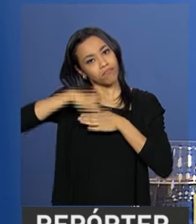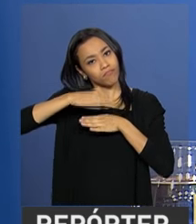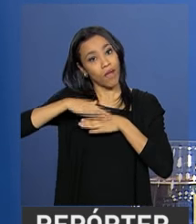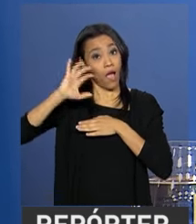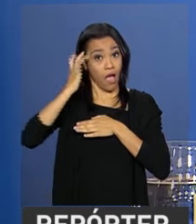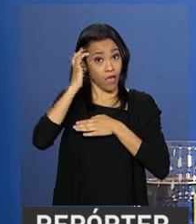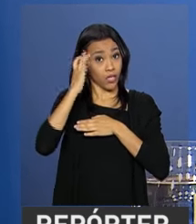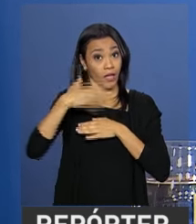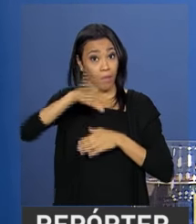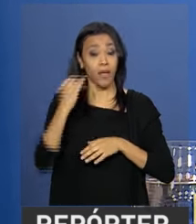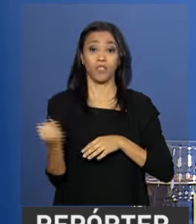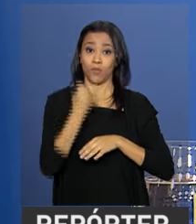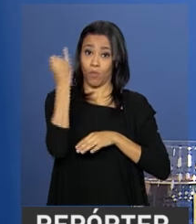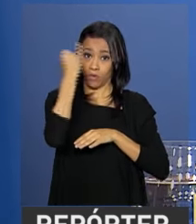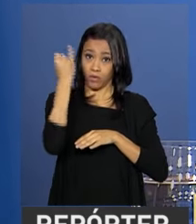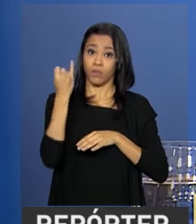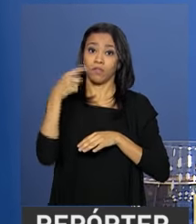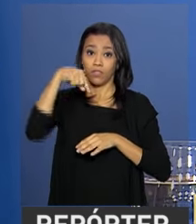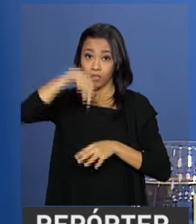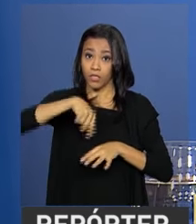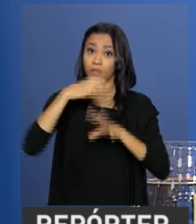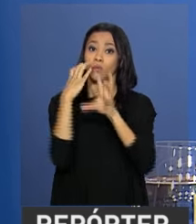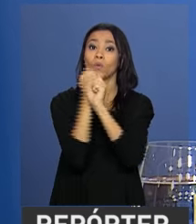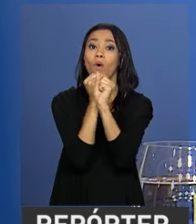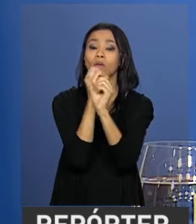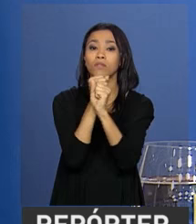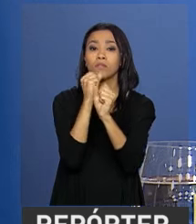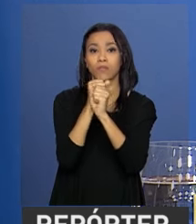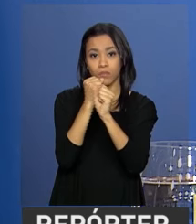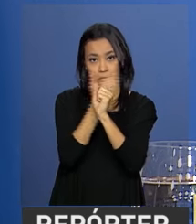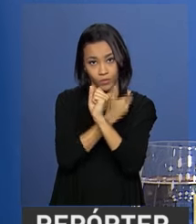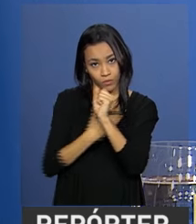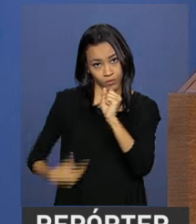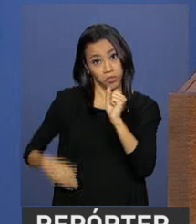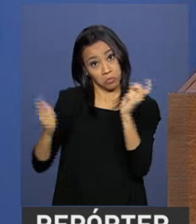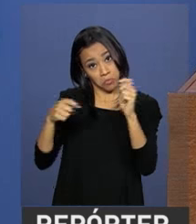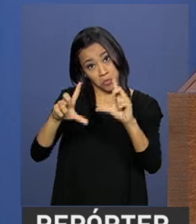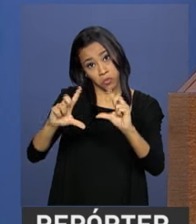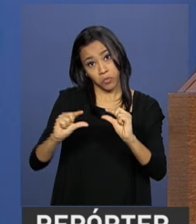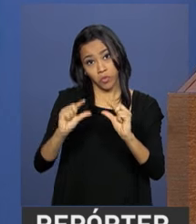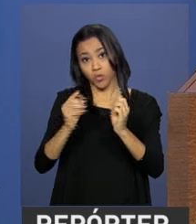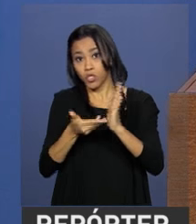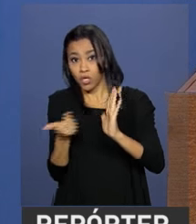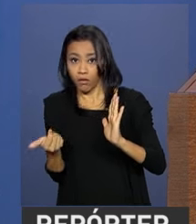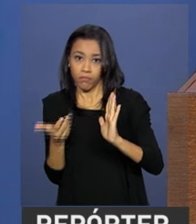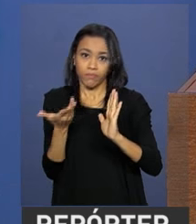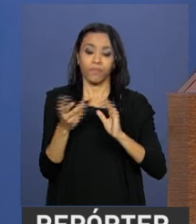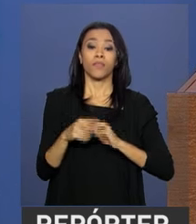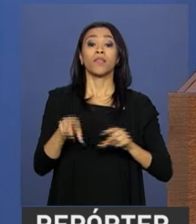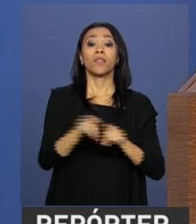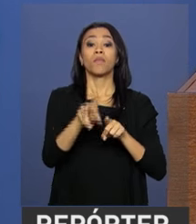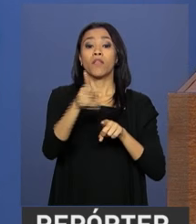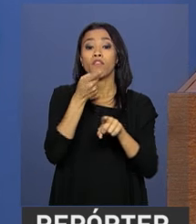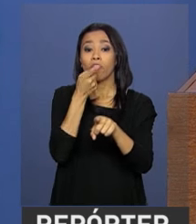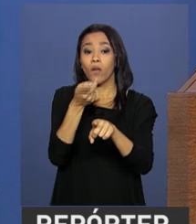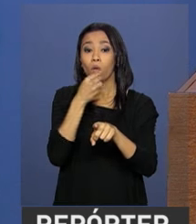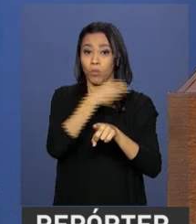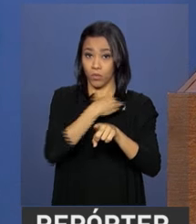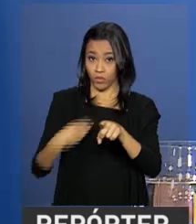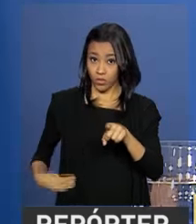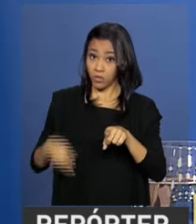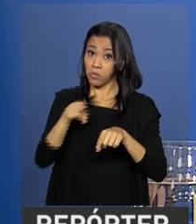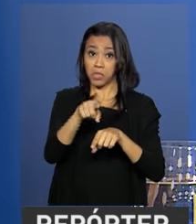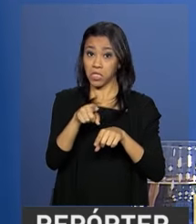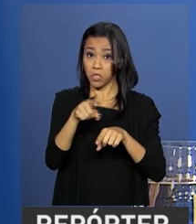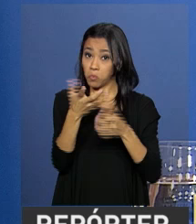que outras despesas do orçamento que possam ser diminuídas. Henrique Meirelles também disse que o governo não pretende